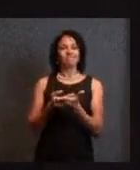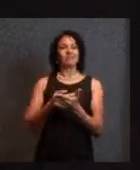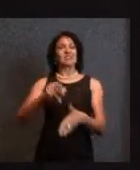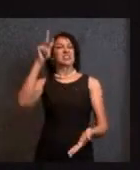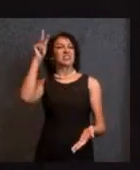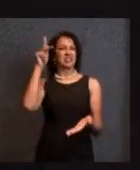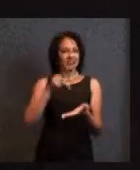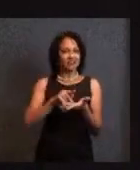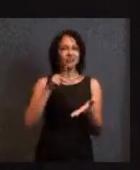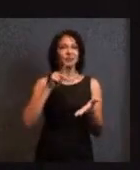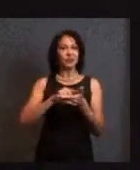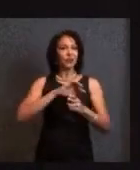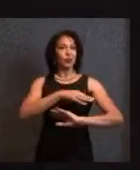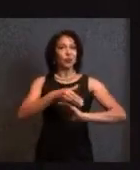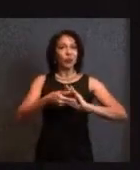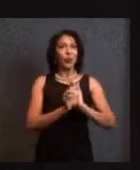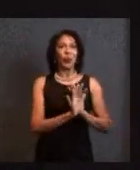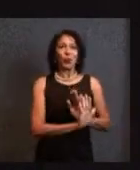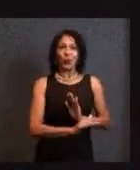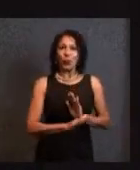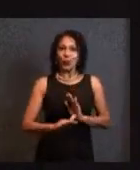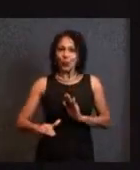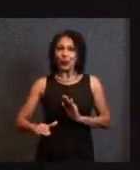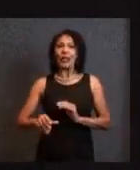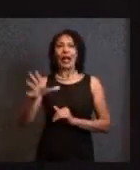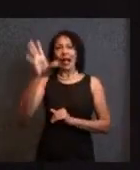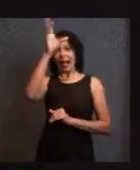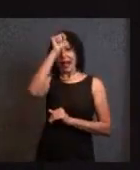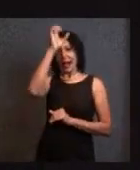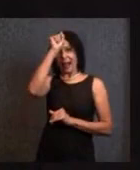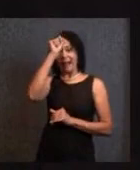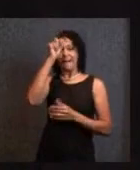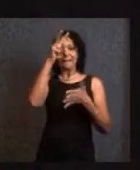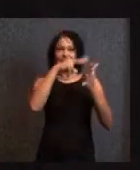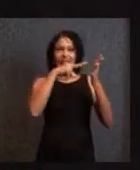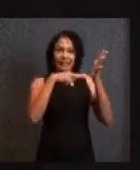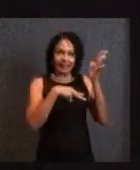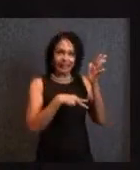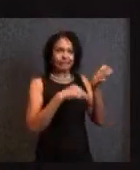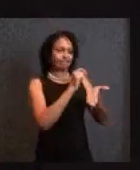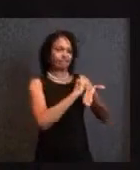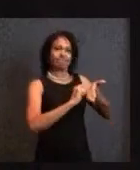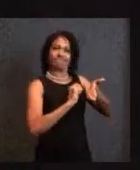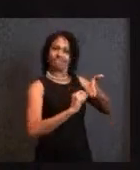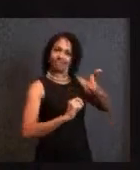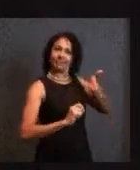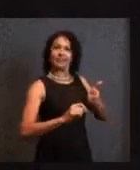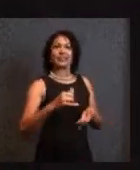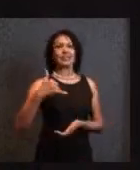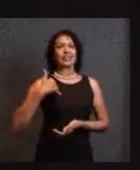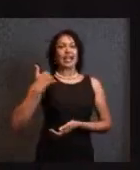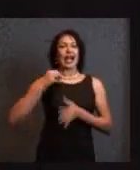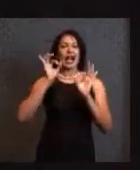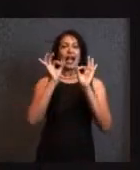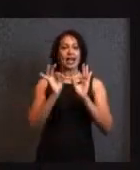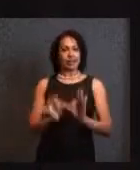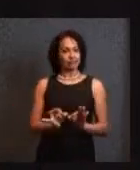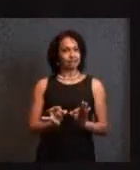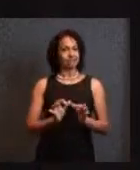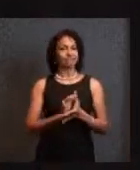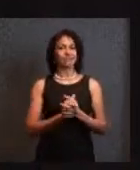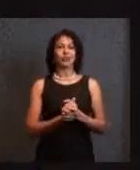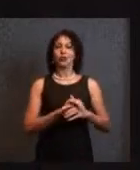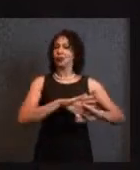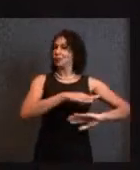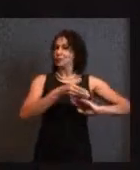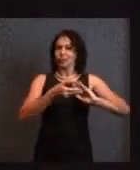que todas as crianças sejam alfabetizadas na idade certa, é garantir que todas as crianças, todos